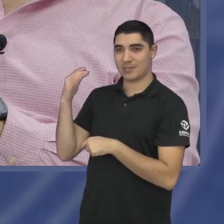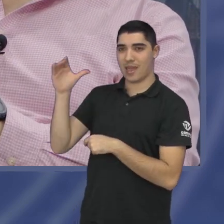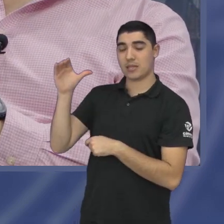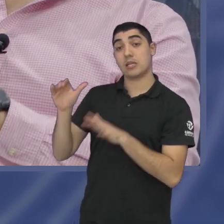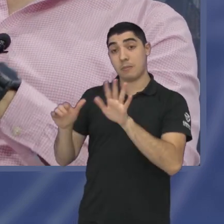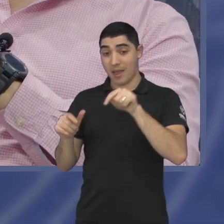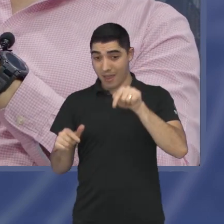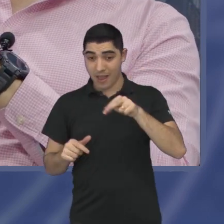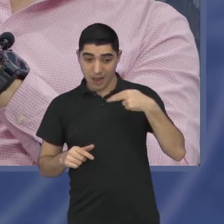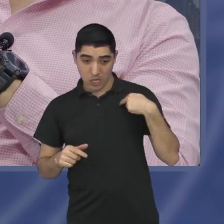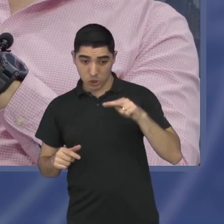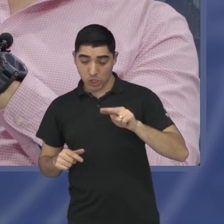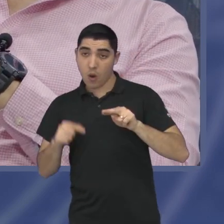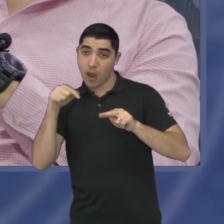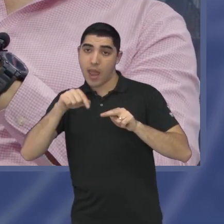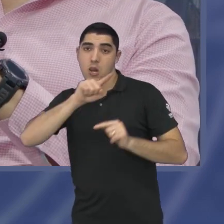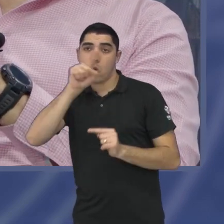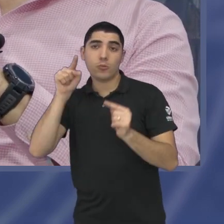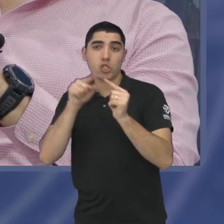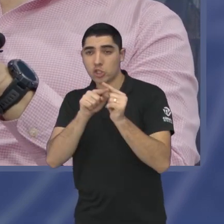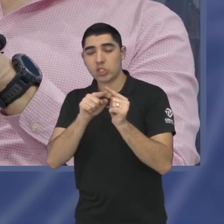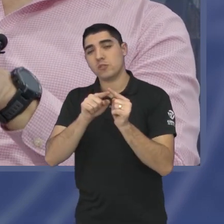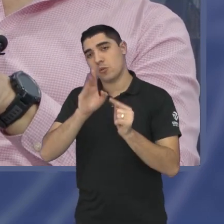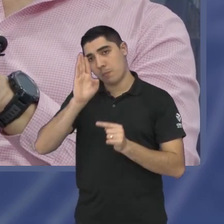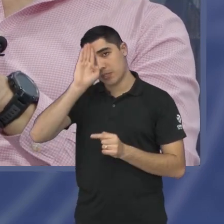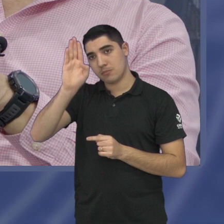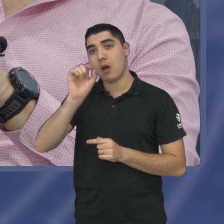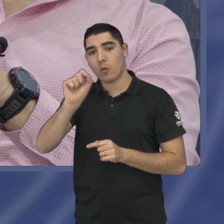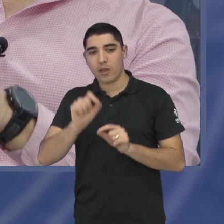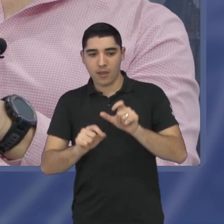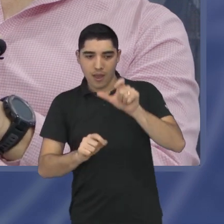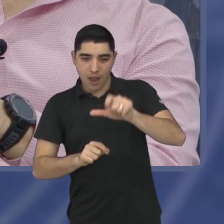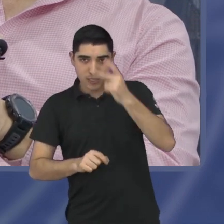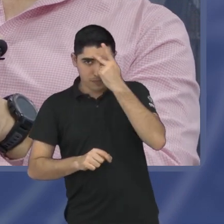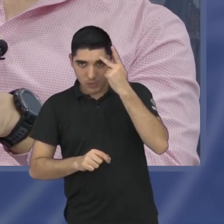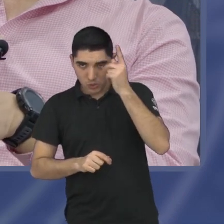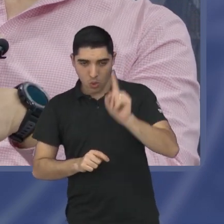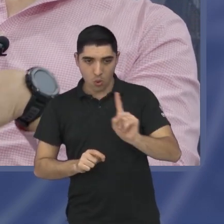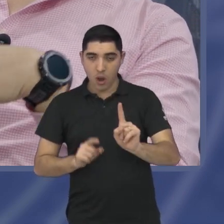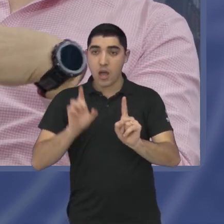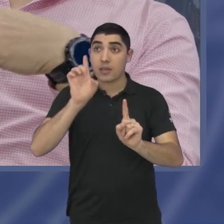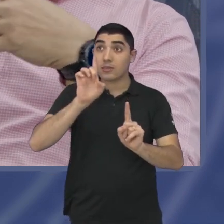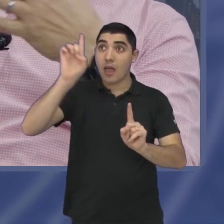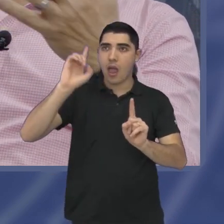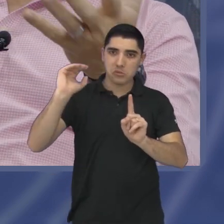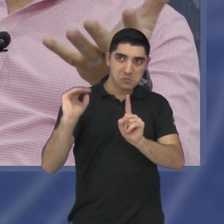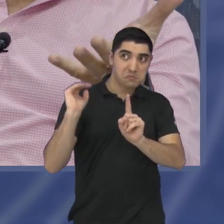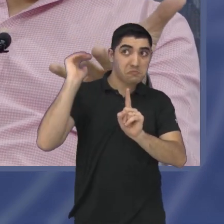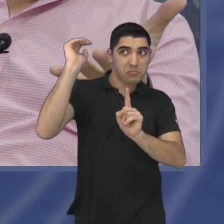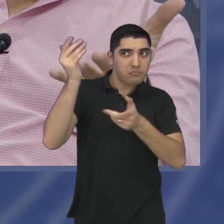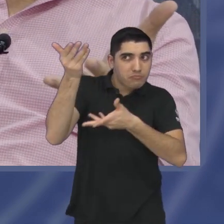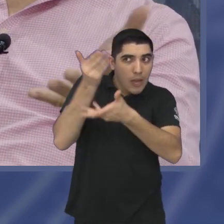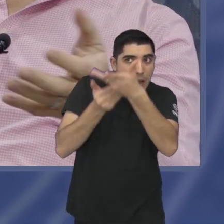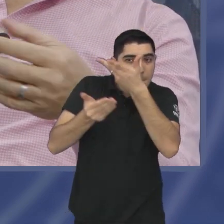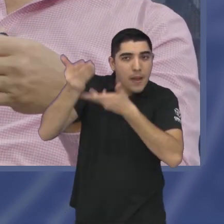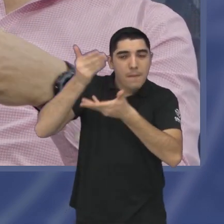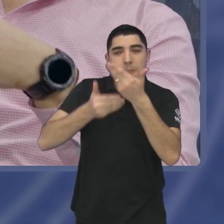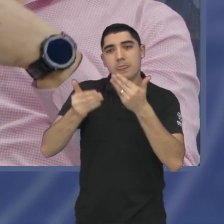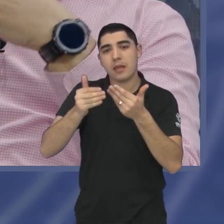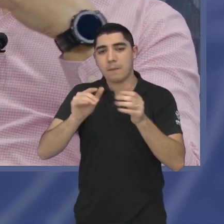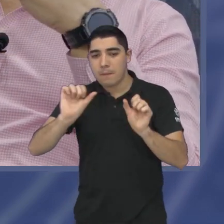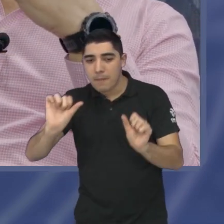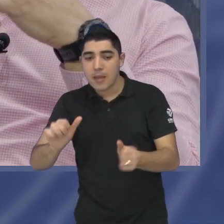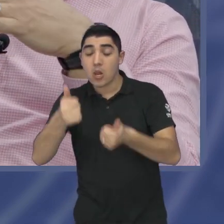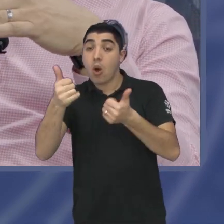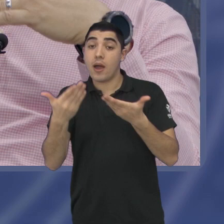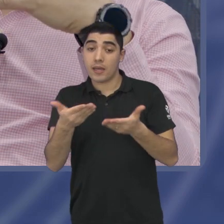tem talvez a missão de tornar a relação humana com o divino mais clara